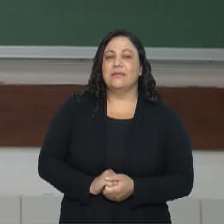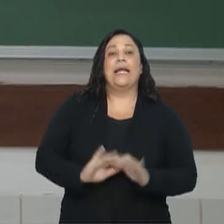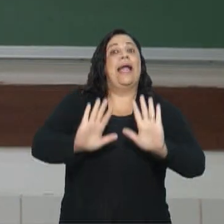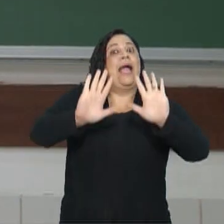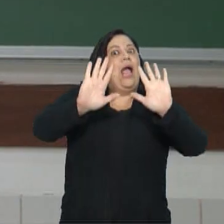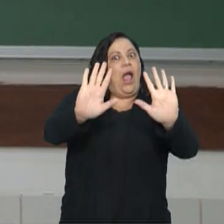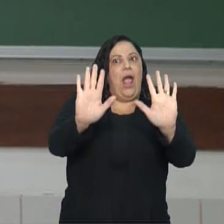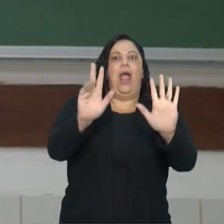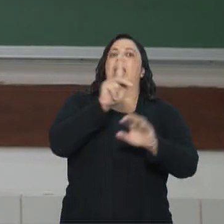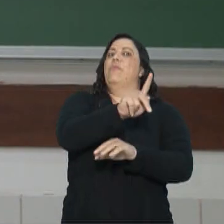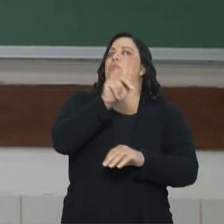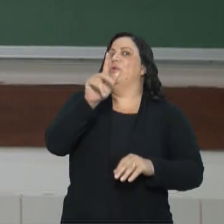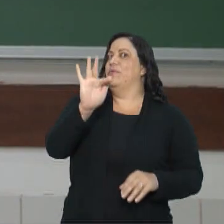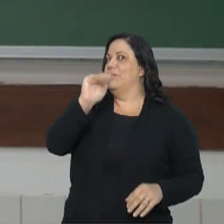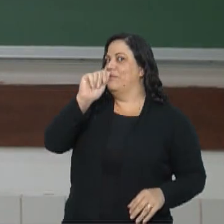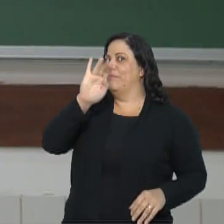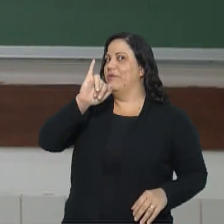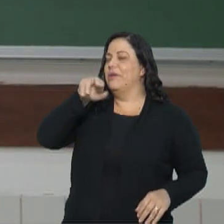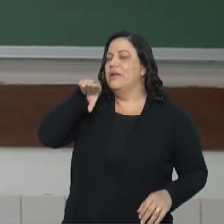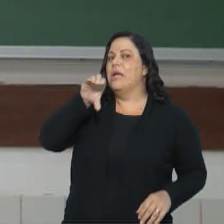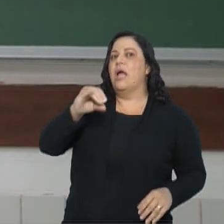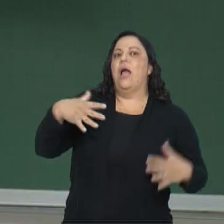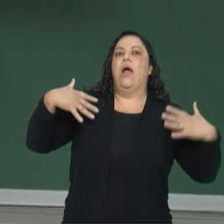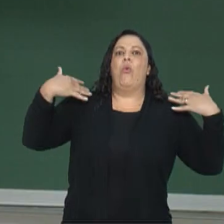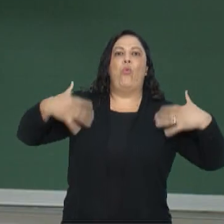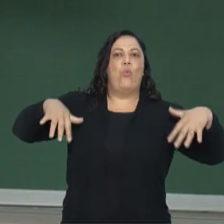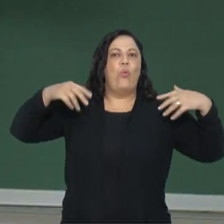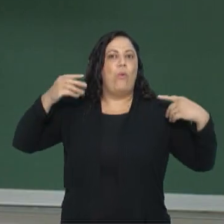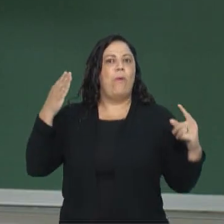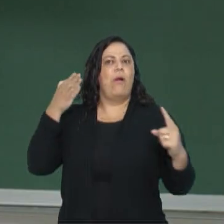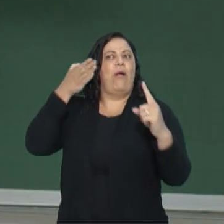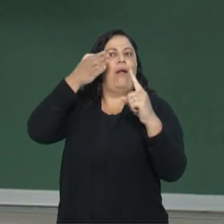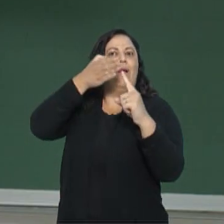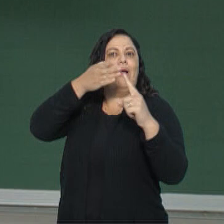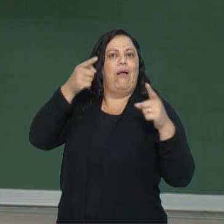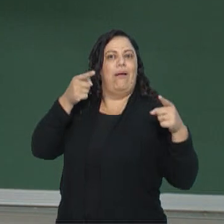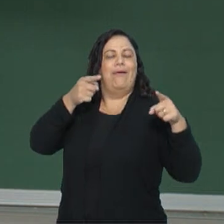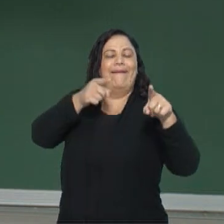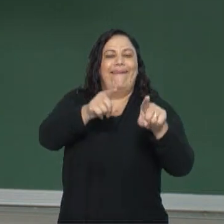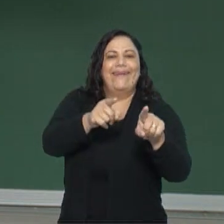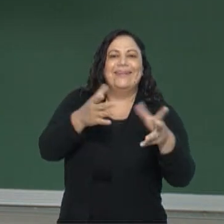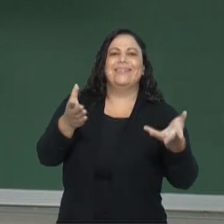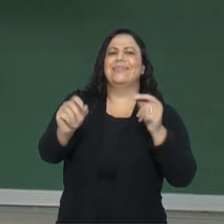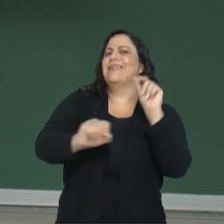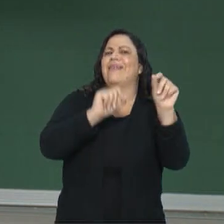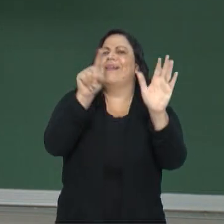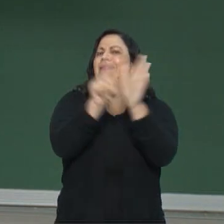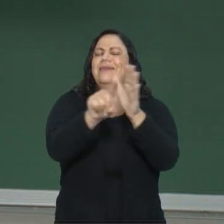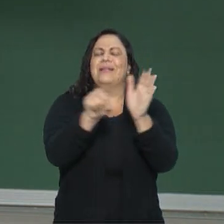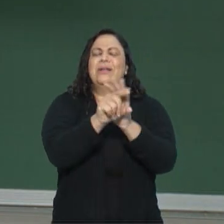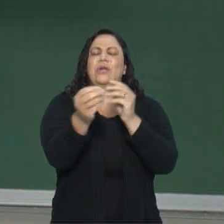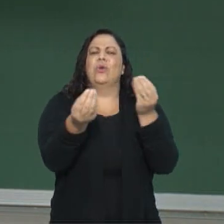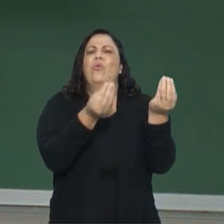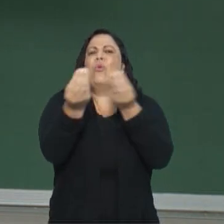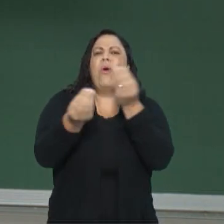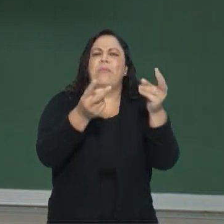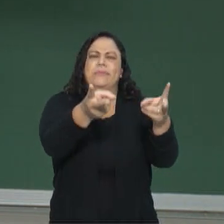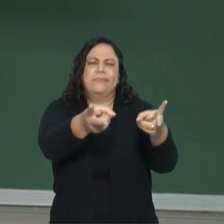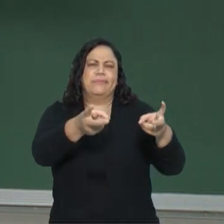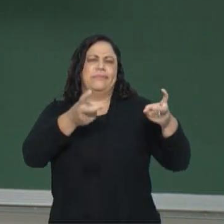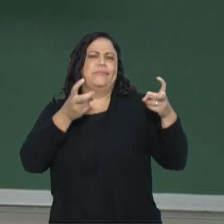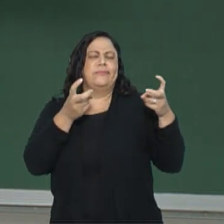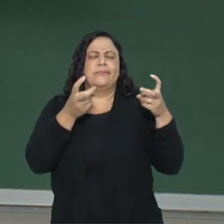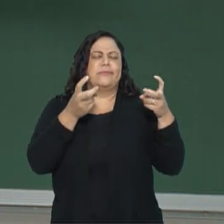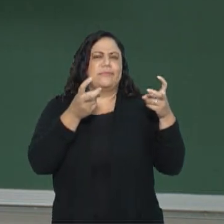Fabiana, esse desafio foi muito desafiador. E agora eu pergunto para vocês, como que vocês observaram essas linhas? Fabiana,